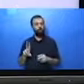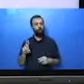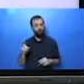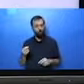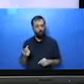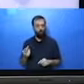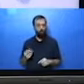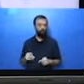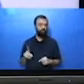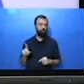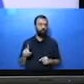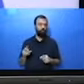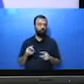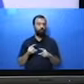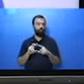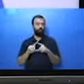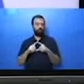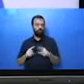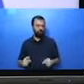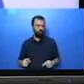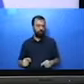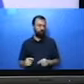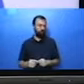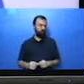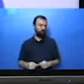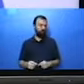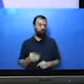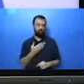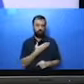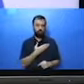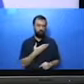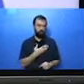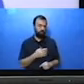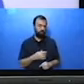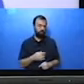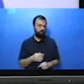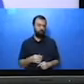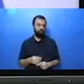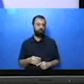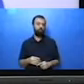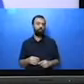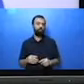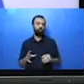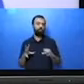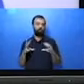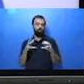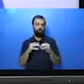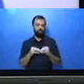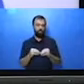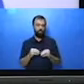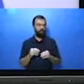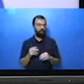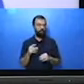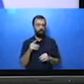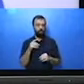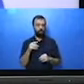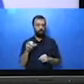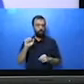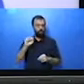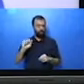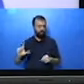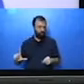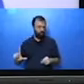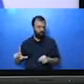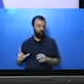cruzam. Olha os exemplos, as fechadas e nós temos também as abertas.